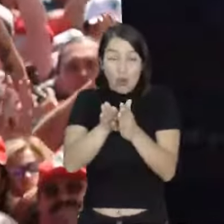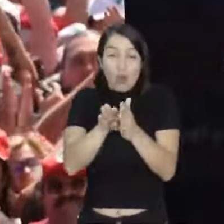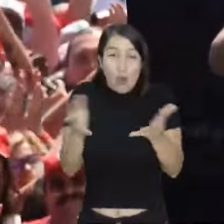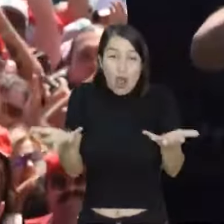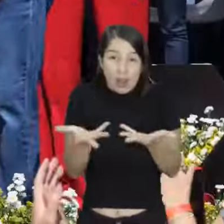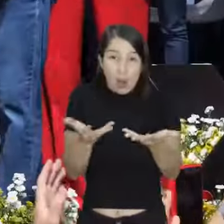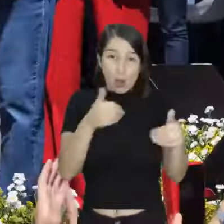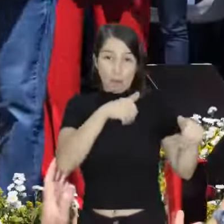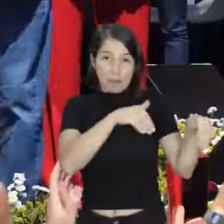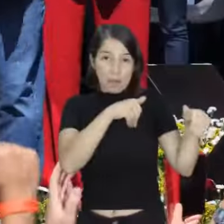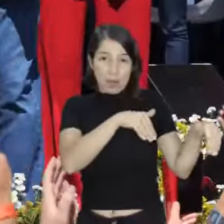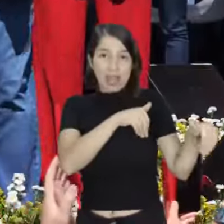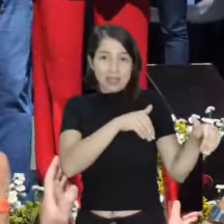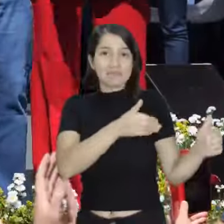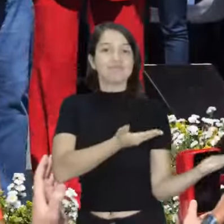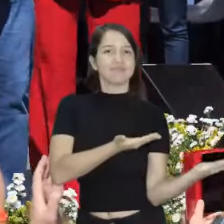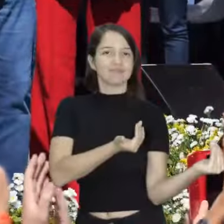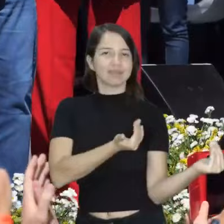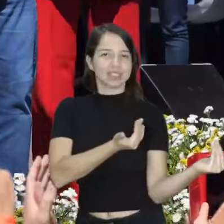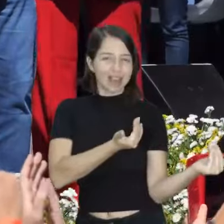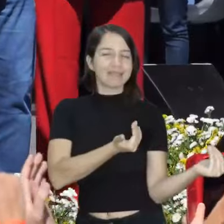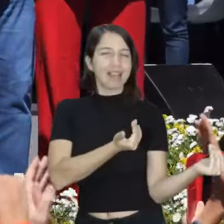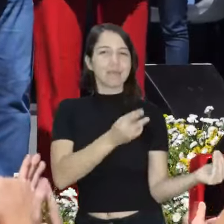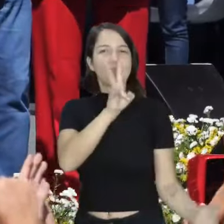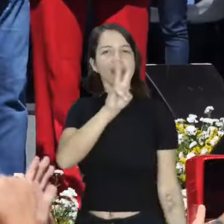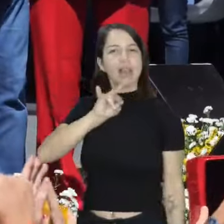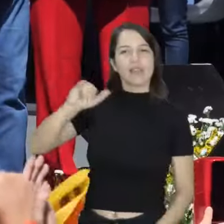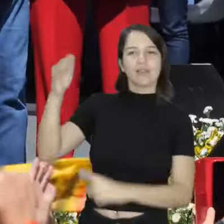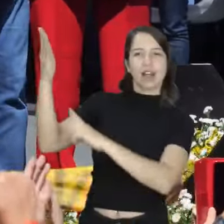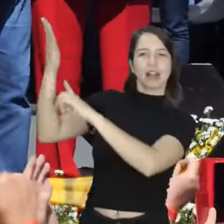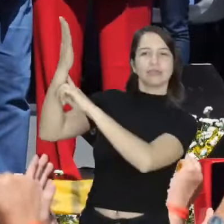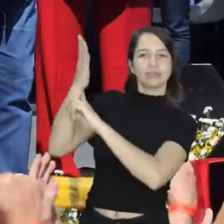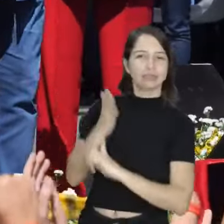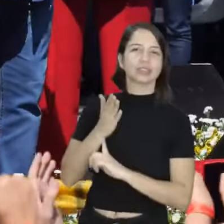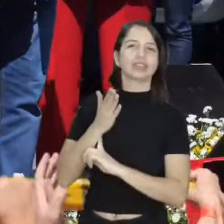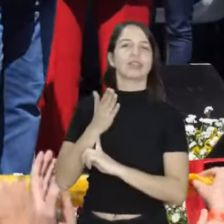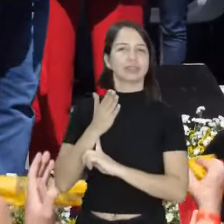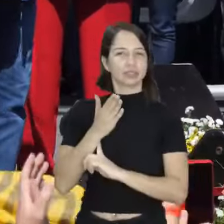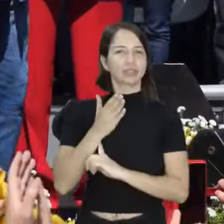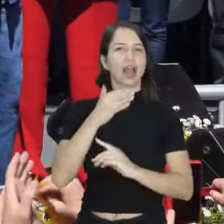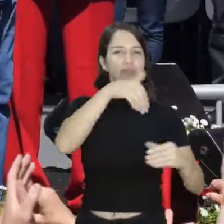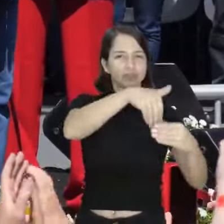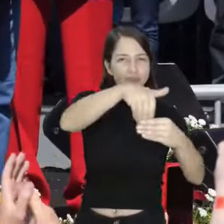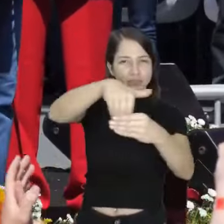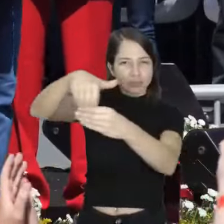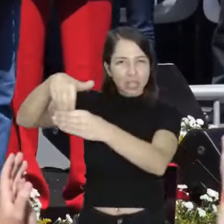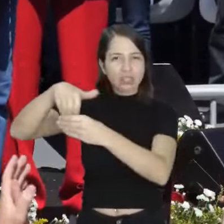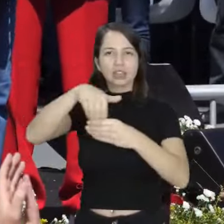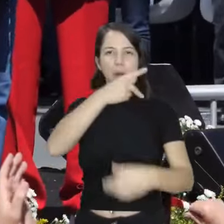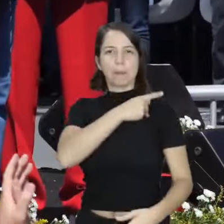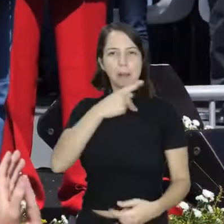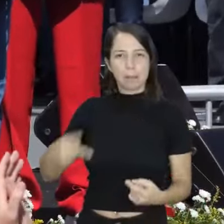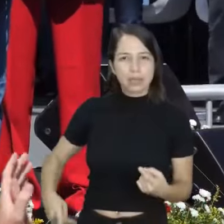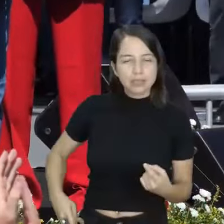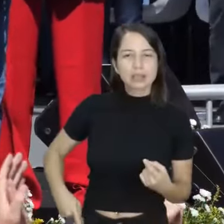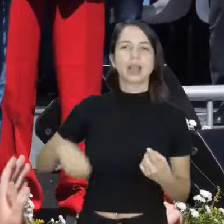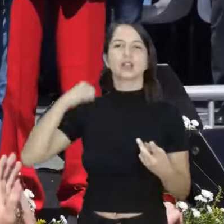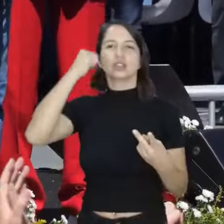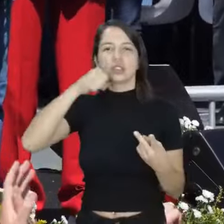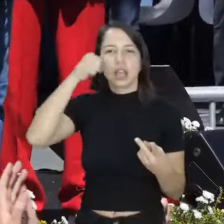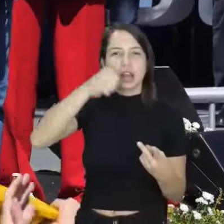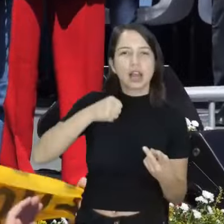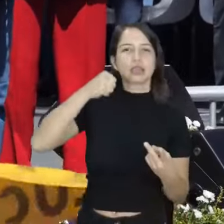para governador, para senador, para deputado. Eu tenho certeza que nós vamos chegar lá. E tenho